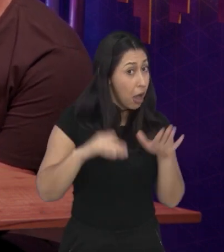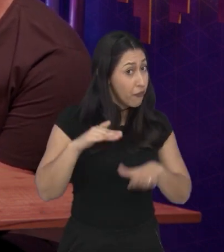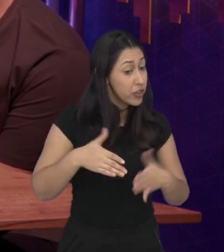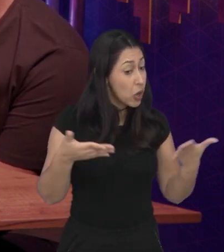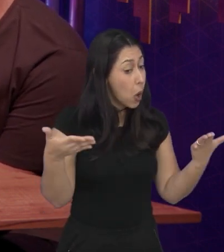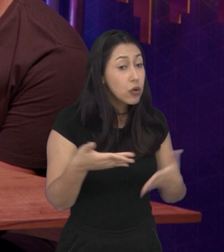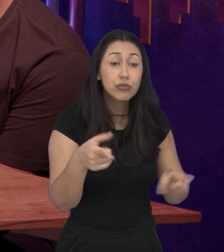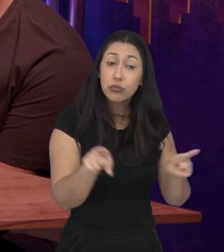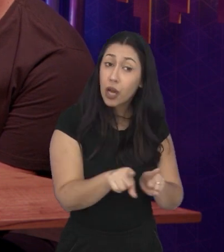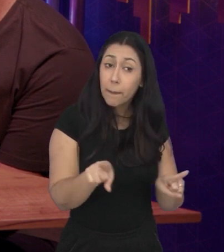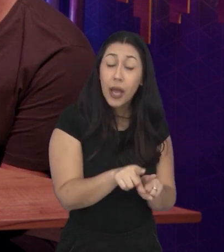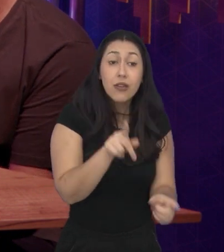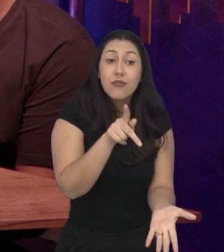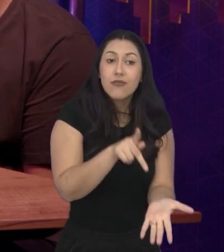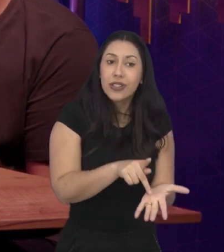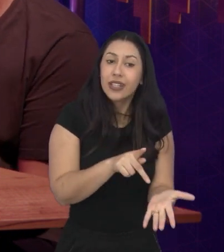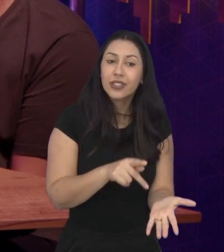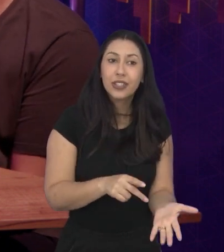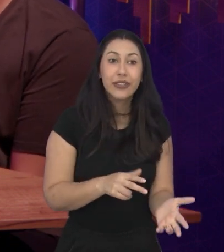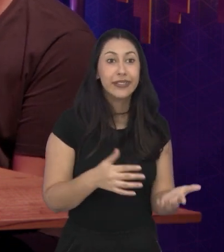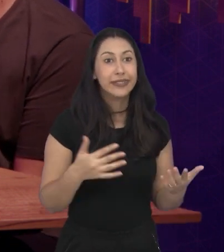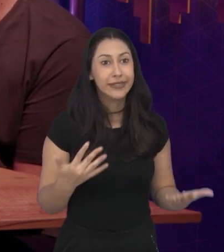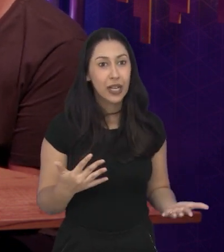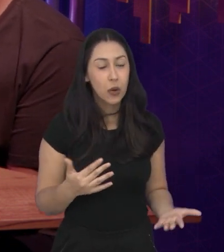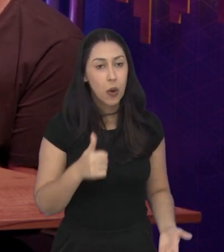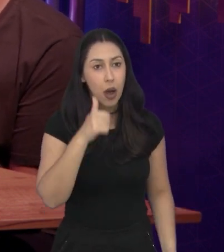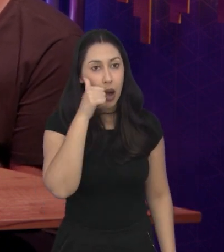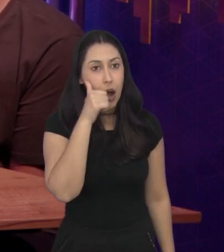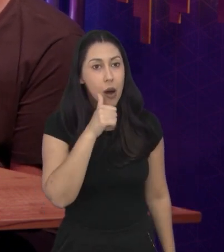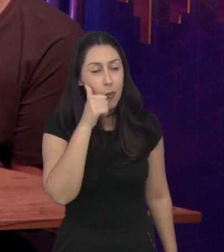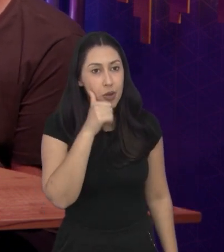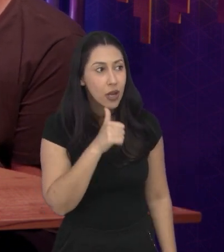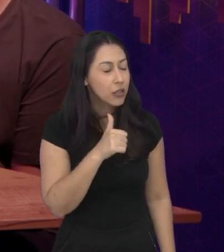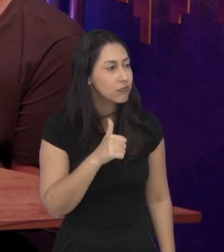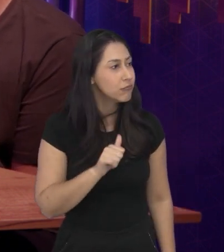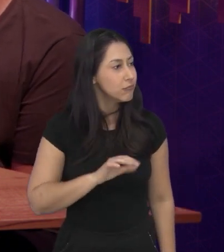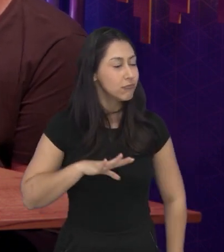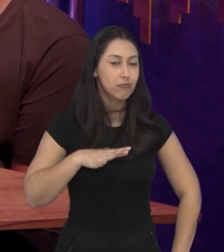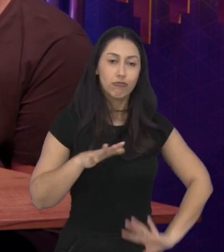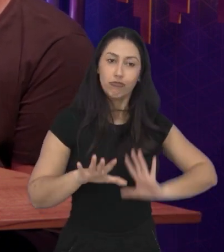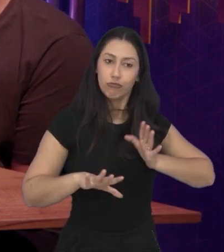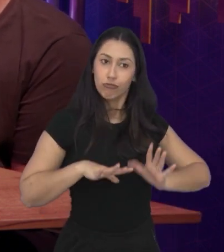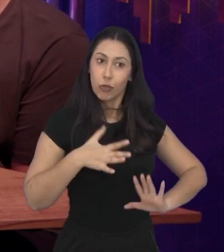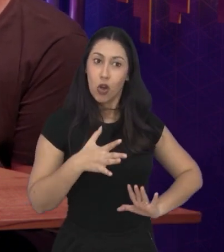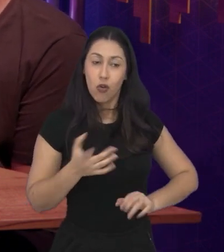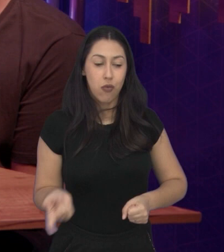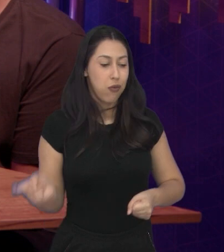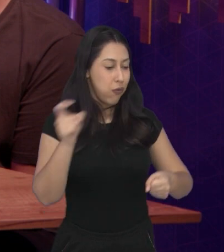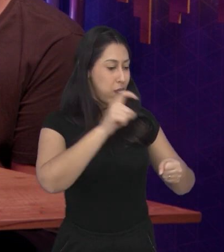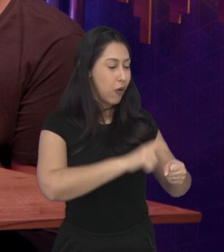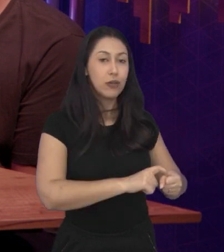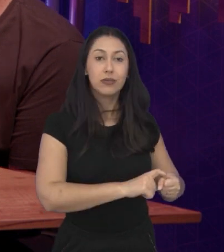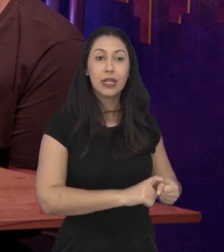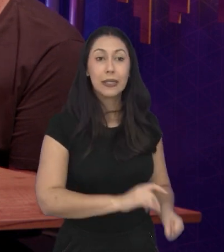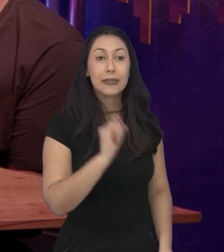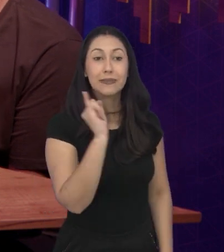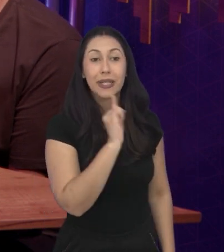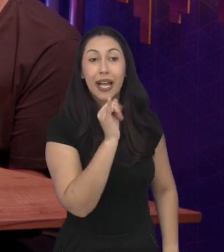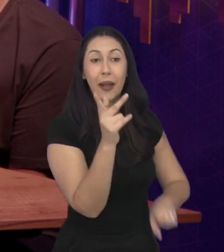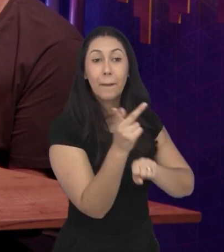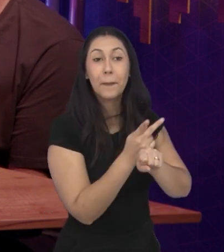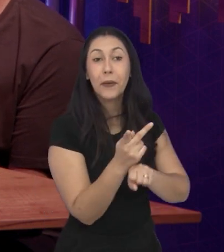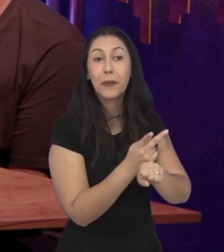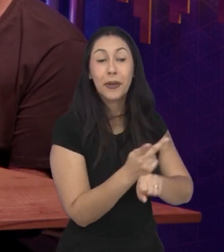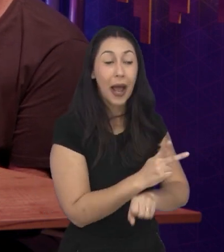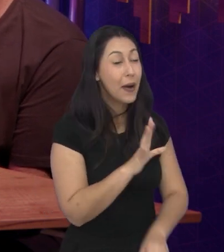que não vai ser hoje? E essa pequena frase é o suficiente para fazer aquela senhora, né, voltar para a Itália